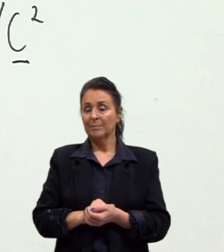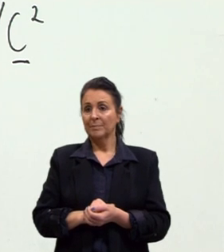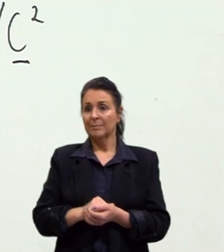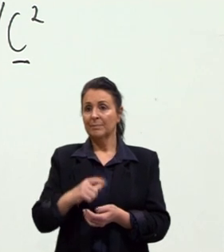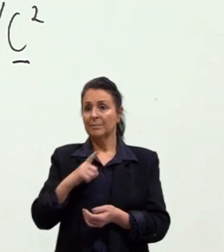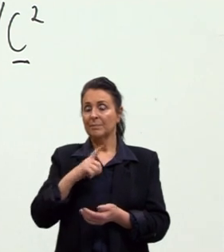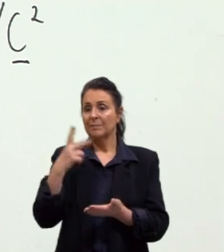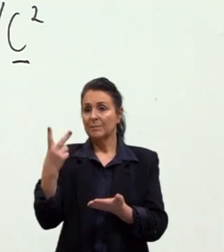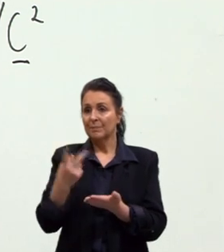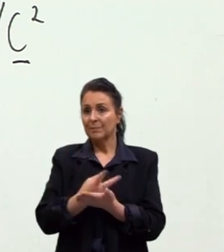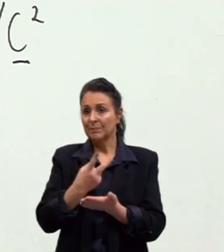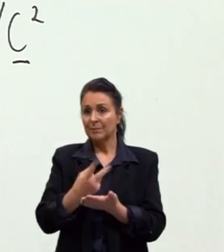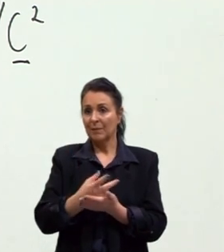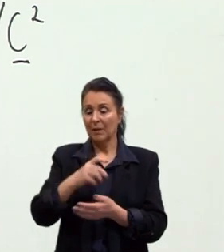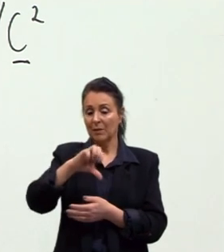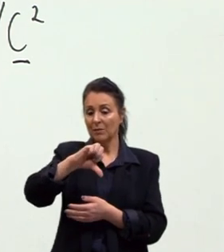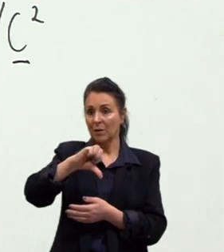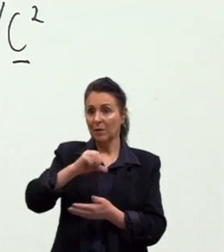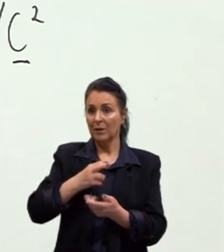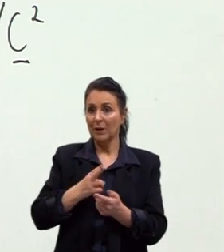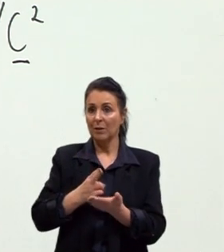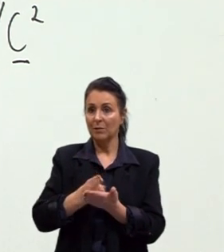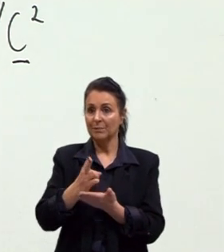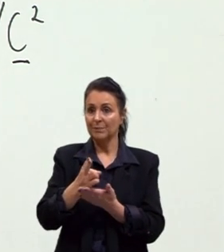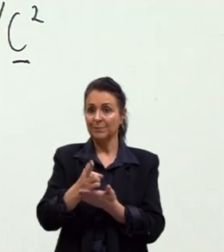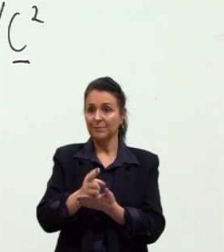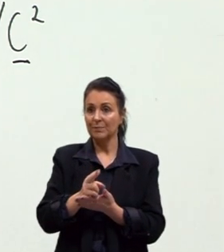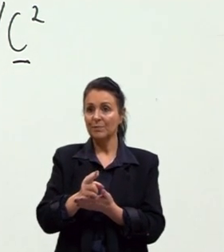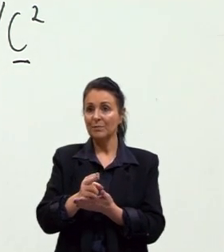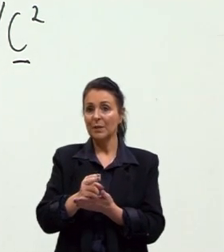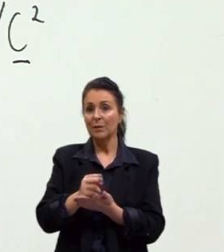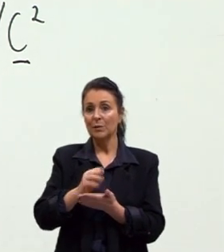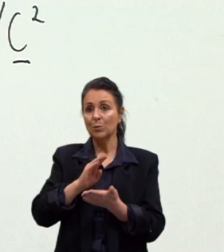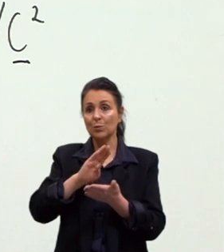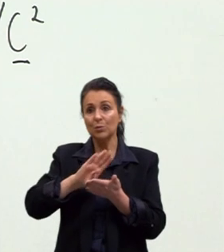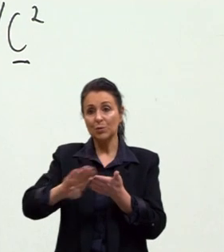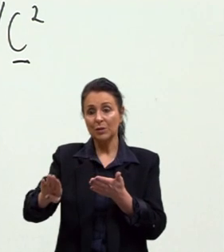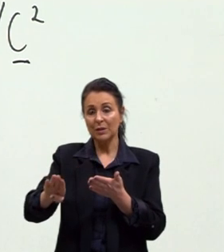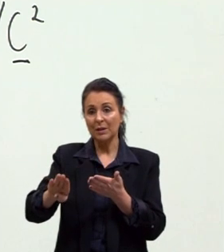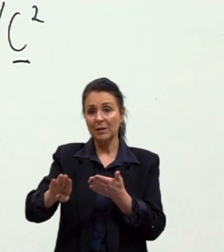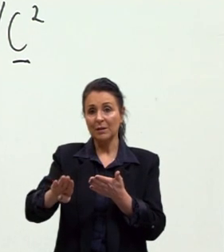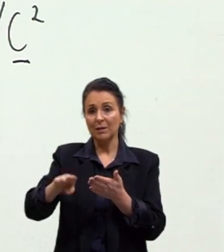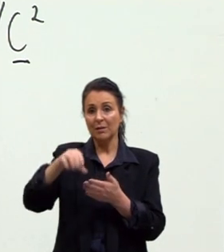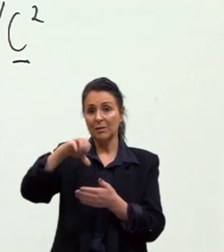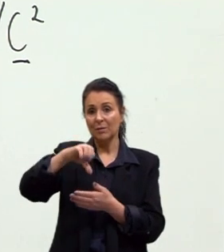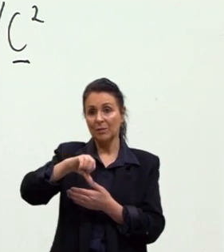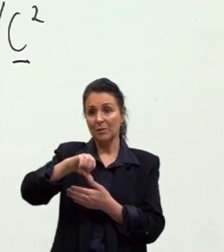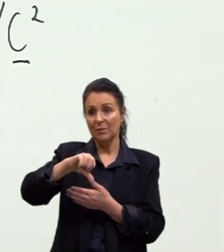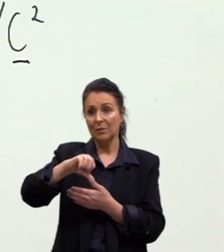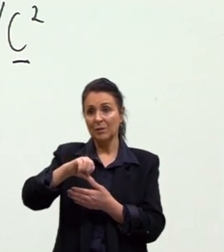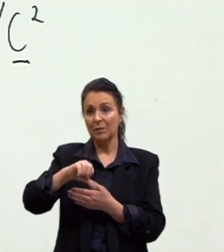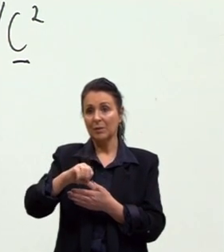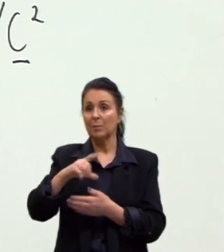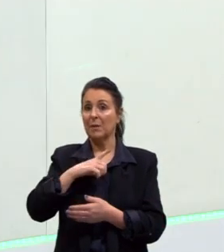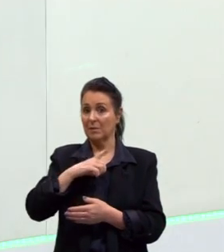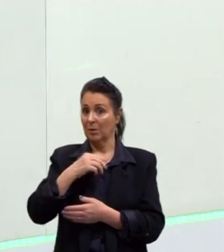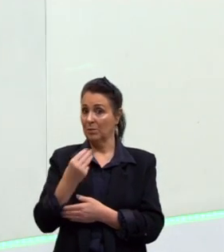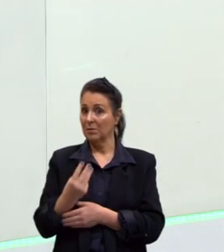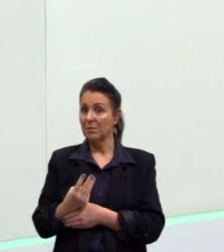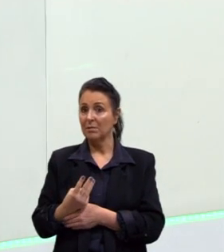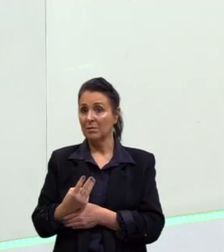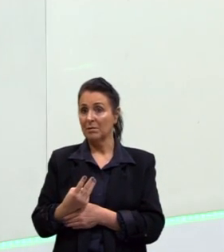aqui então a gente por isso que eu deixei 19 ó porque aqui a gente vai a cortar e cortar tá E aí sobrou só um três né